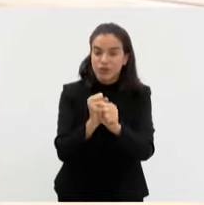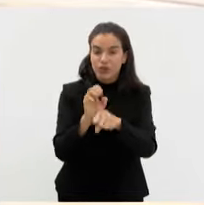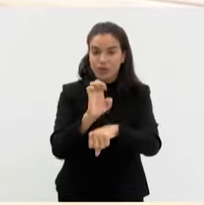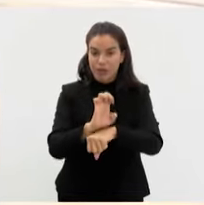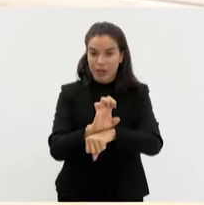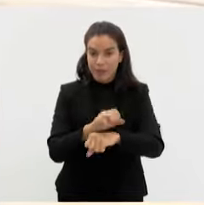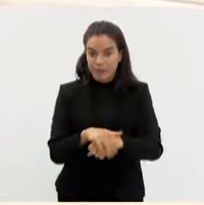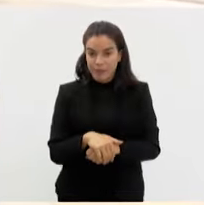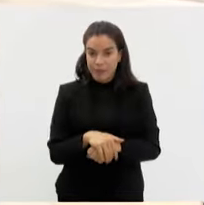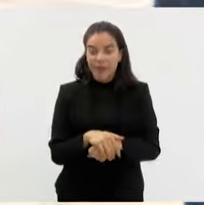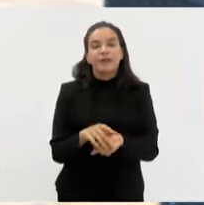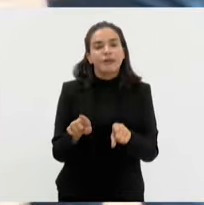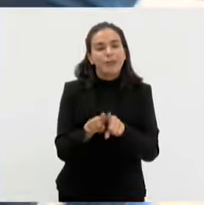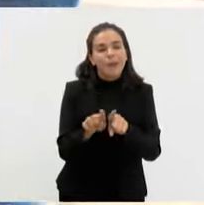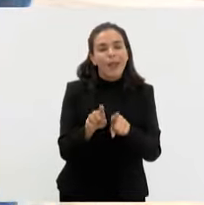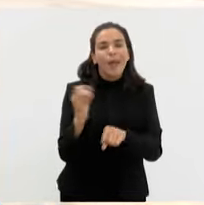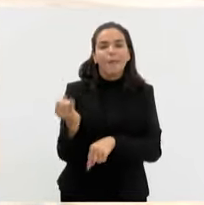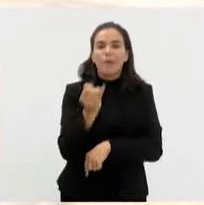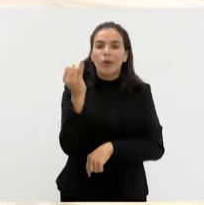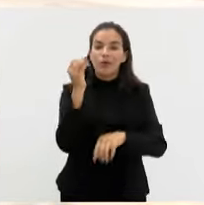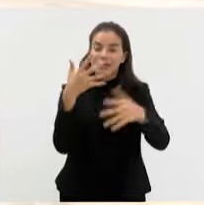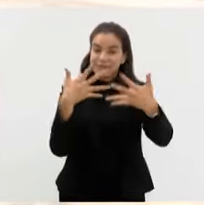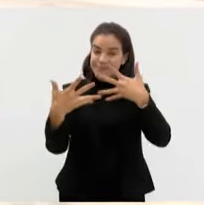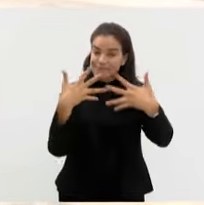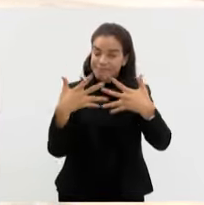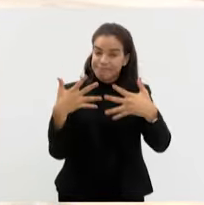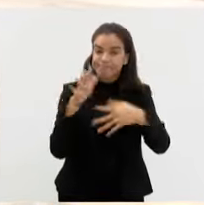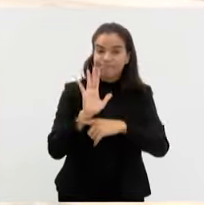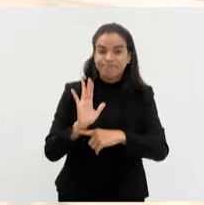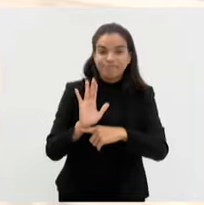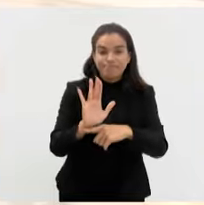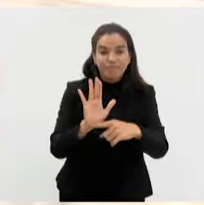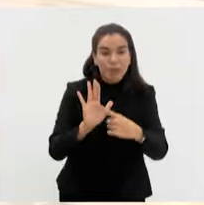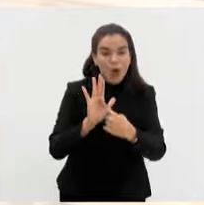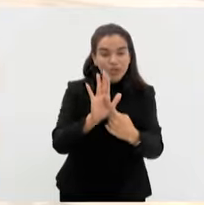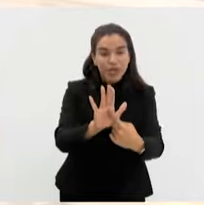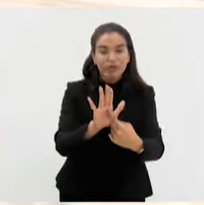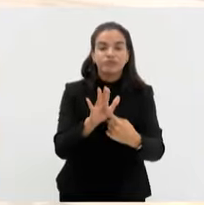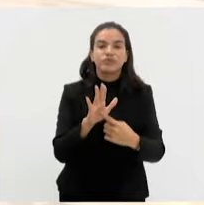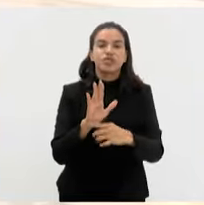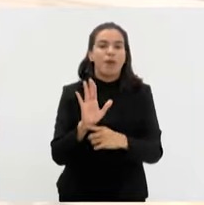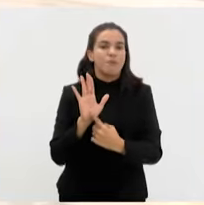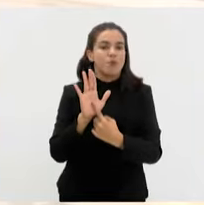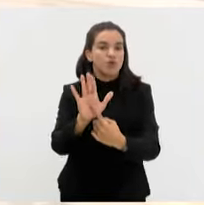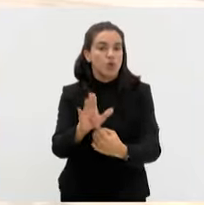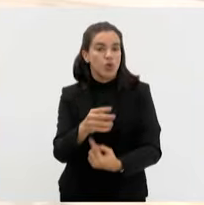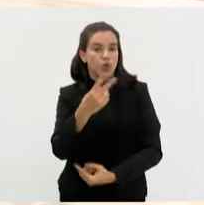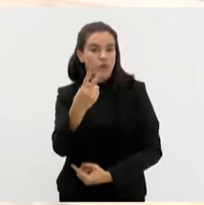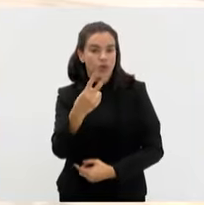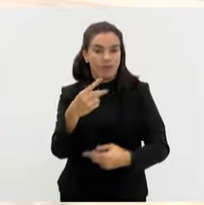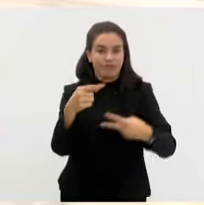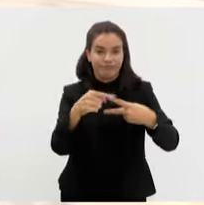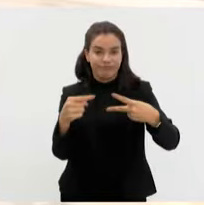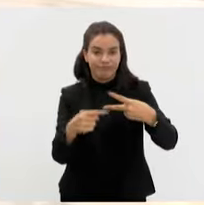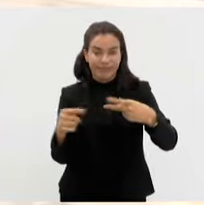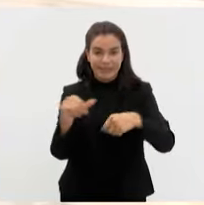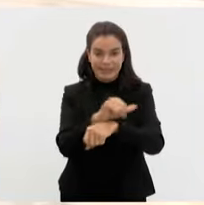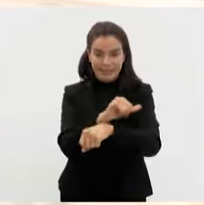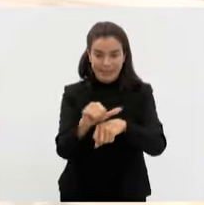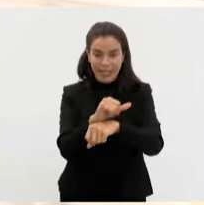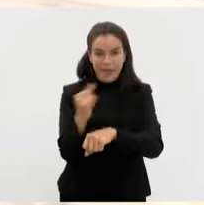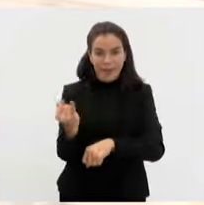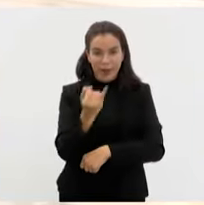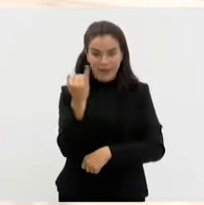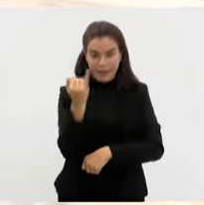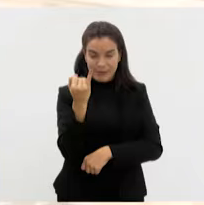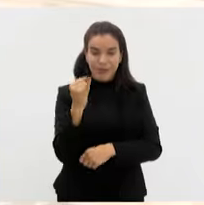Para além da divulgação, a importância da transparência, né? Na última sexta-feira, nós divulgamos duas novas ferramentas que são extremamente importantes